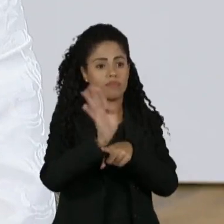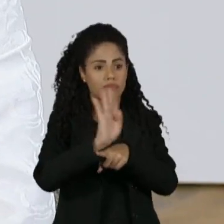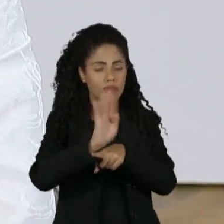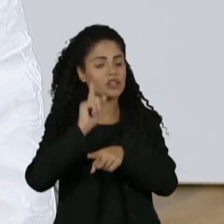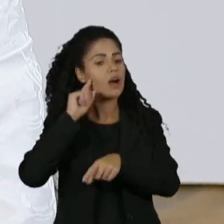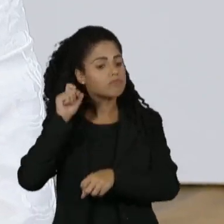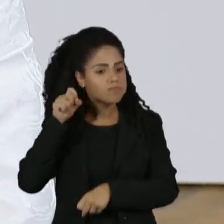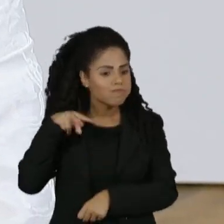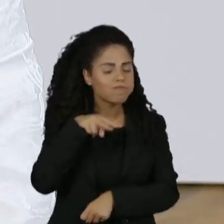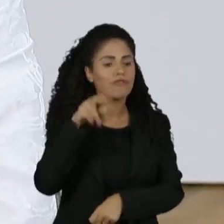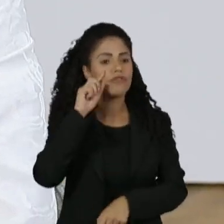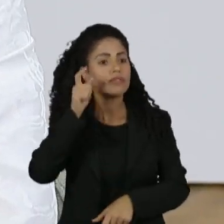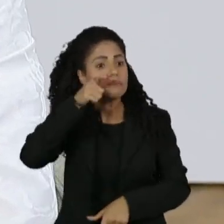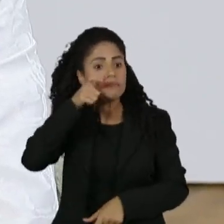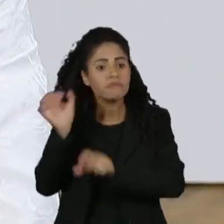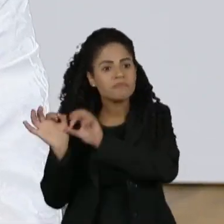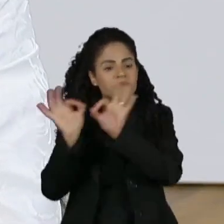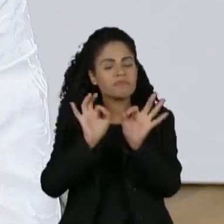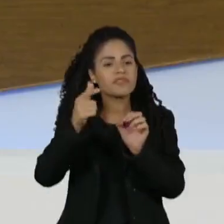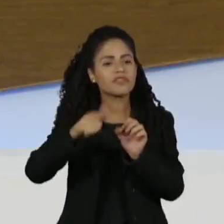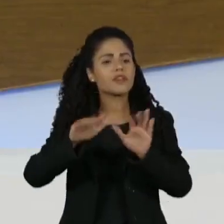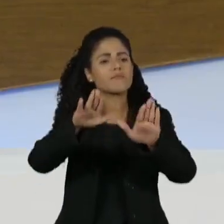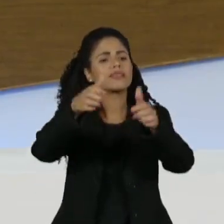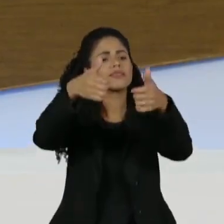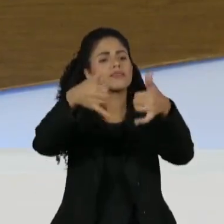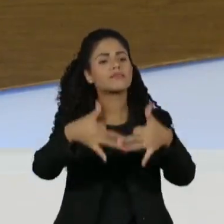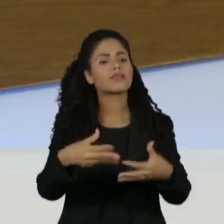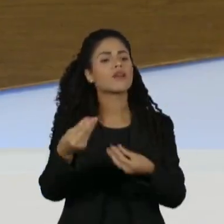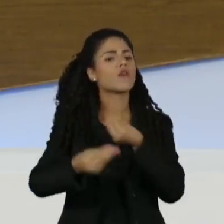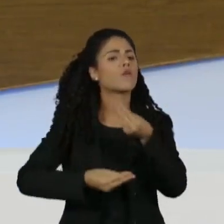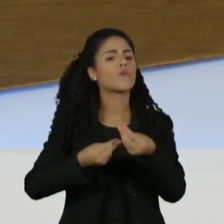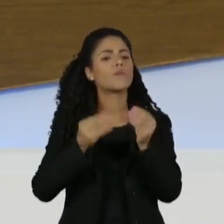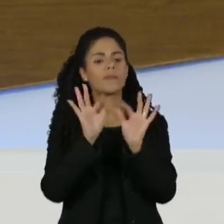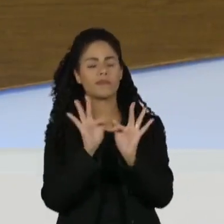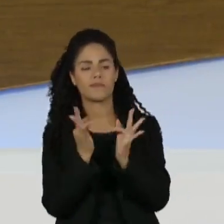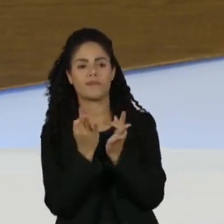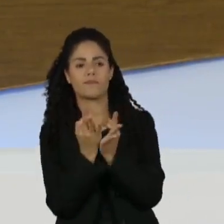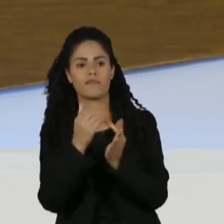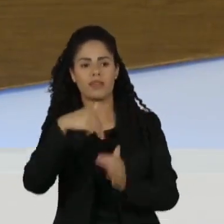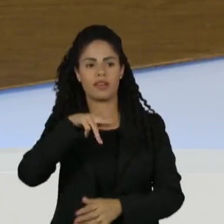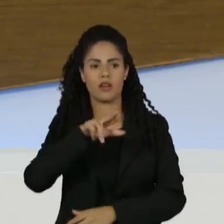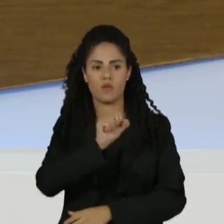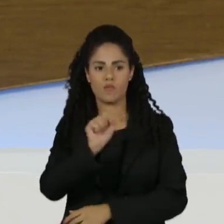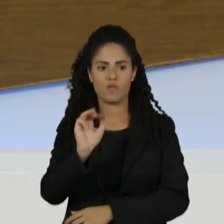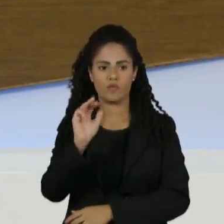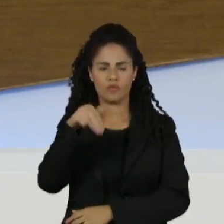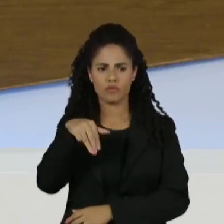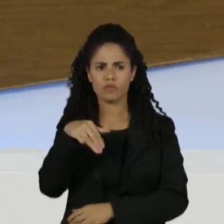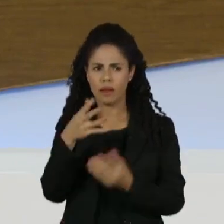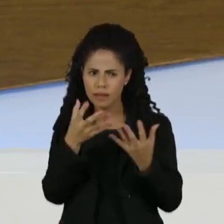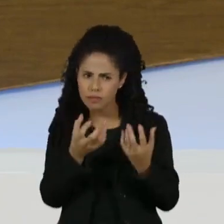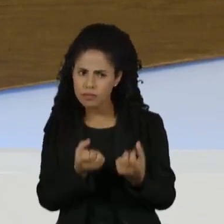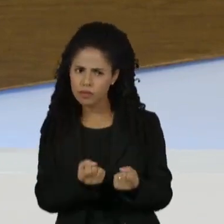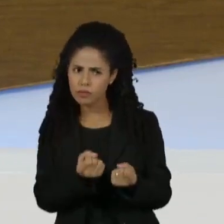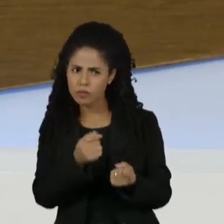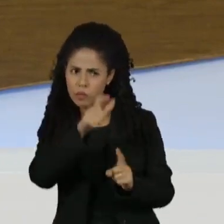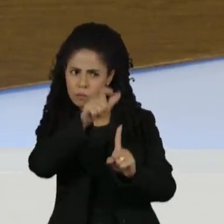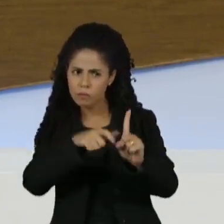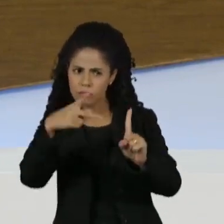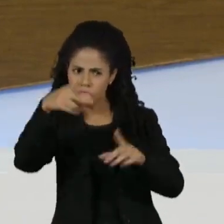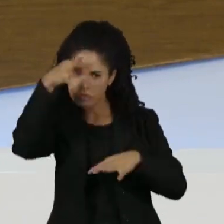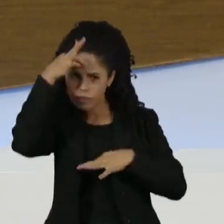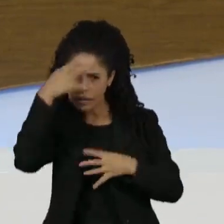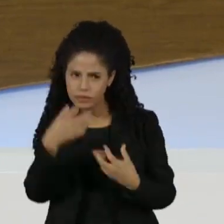útil mas deve assistir mais mas eu queria que você falasse um pouco da aceitação da família do Mussum né quando eu te entrevistei a primeira vez você falou